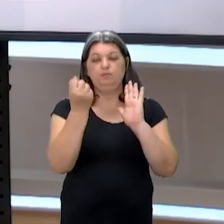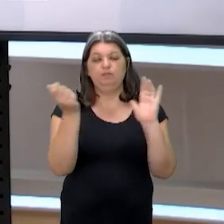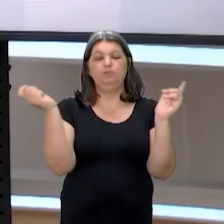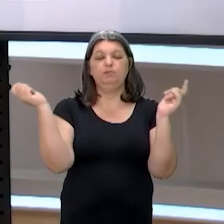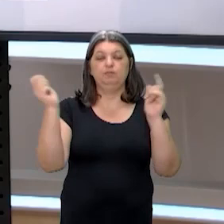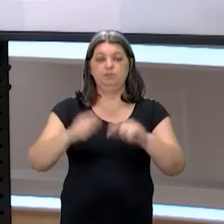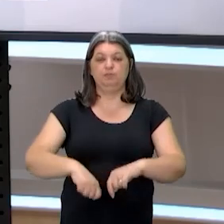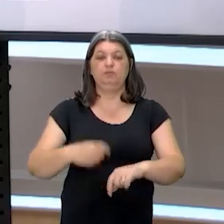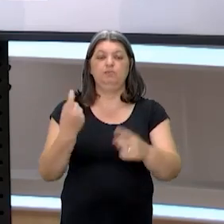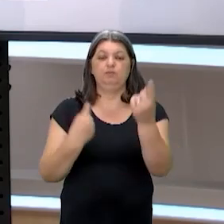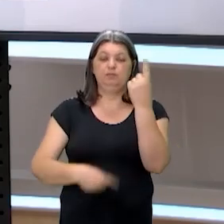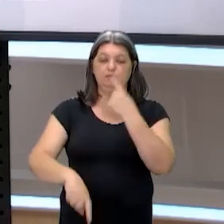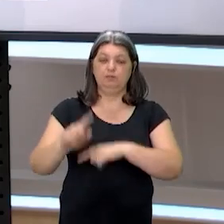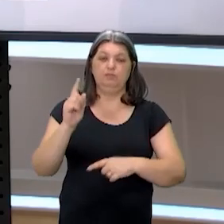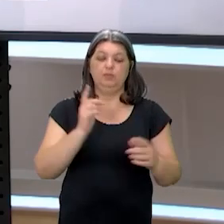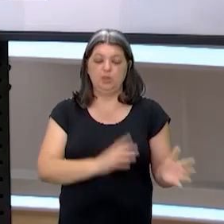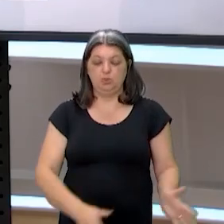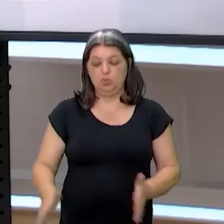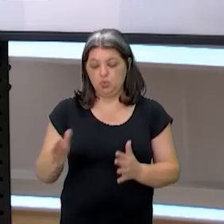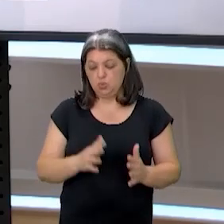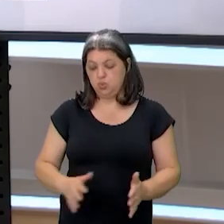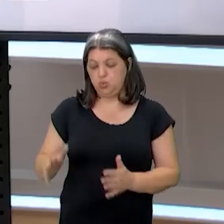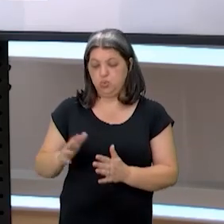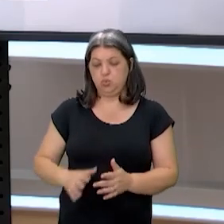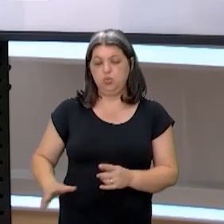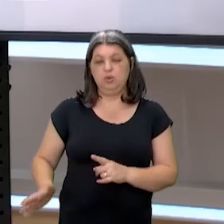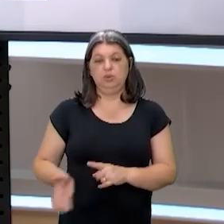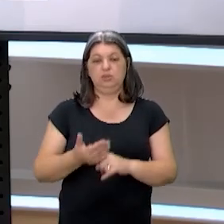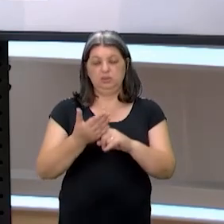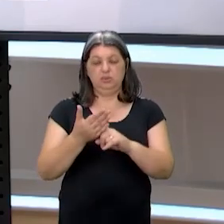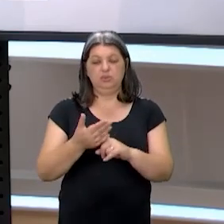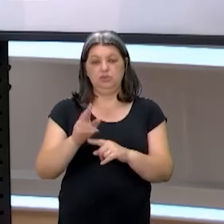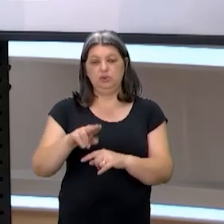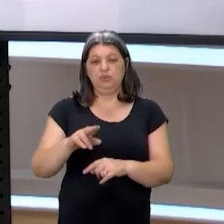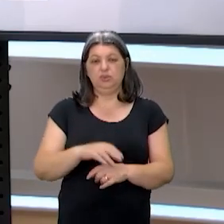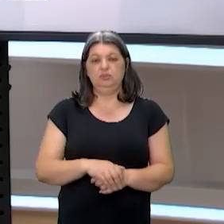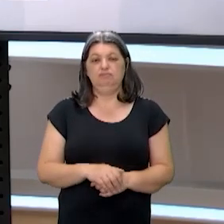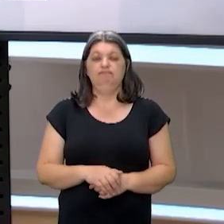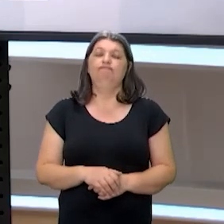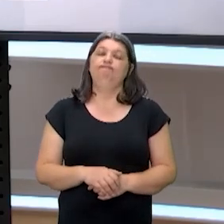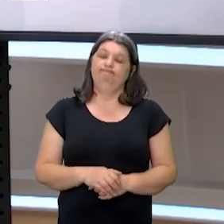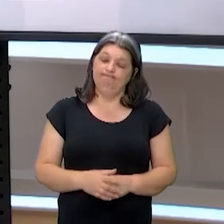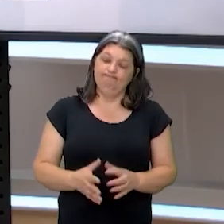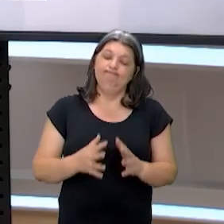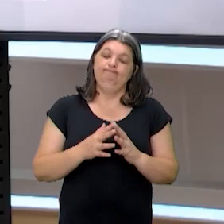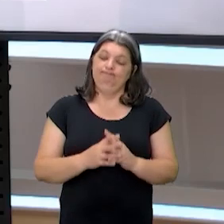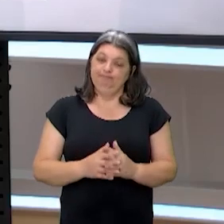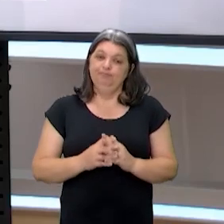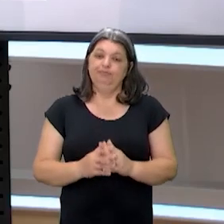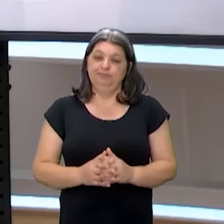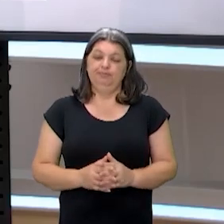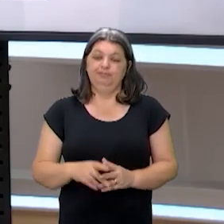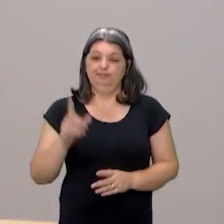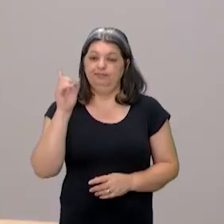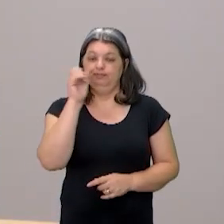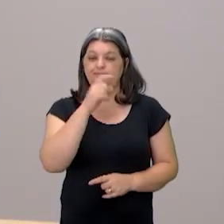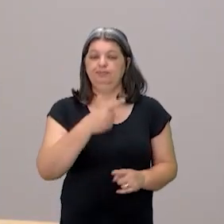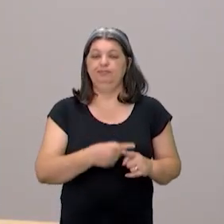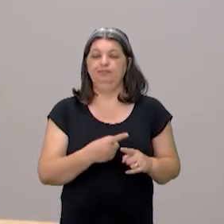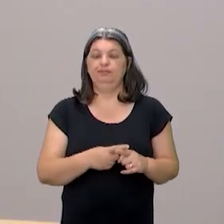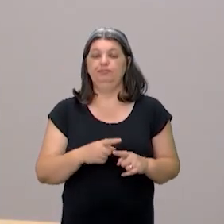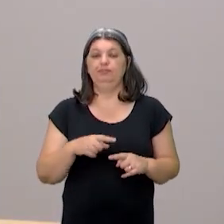de avanço de produção tecnológica. Complicado isso dentro da realidade que a gente tem, não é, Mafê?